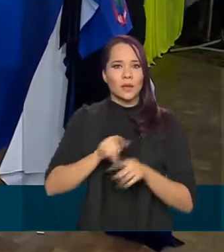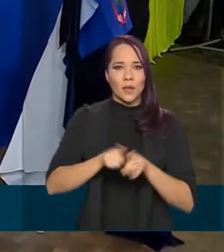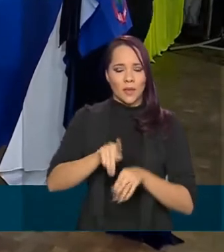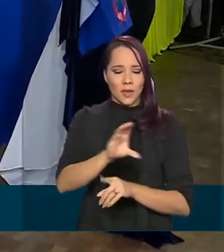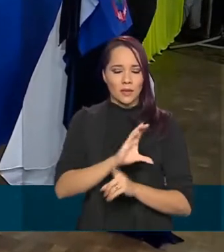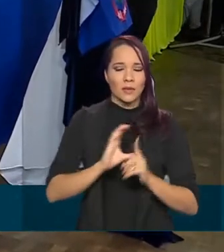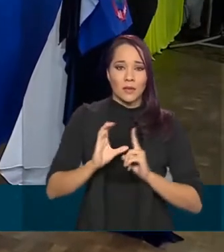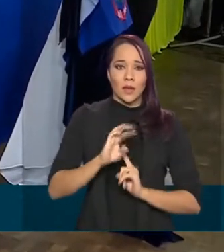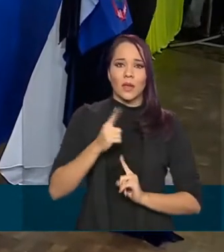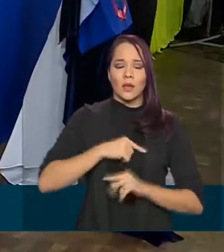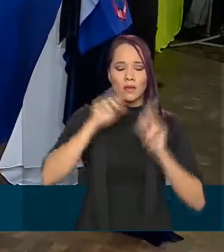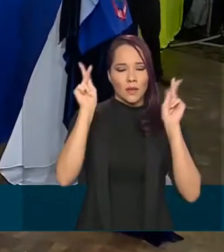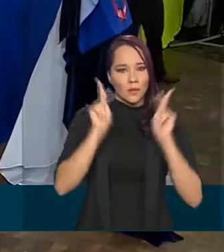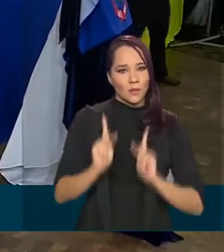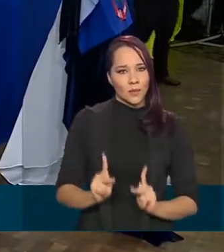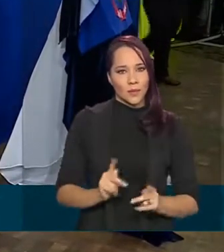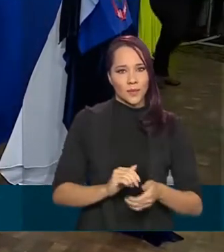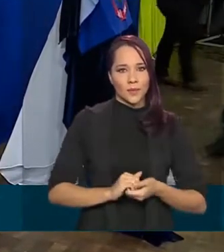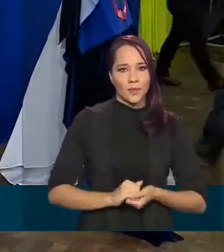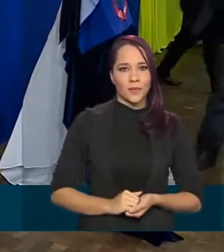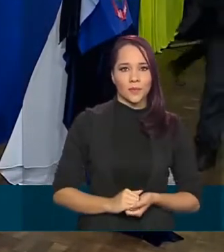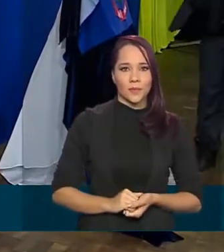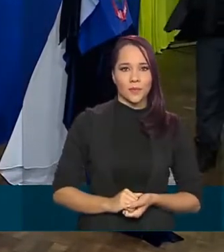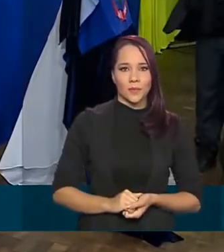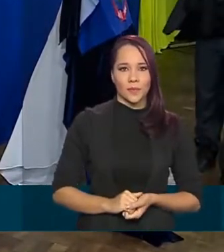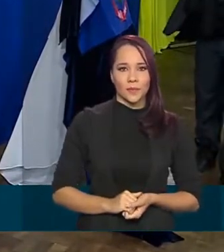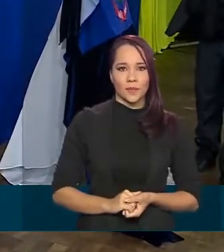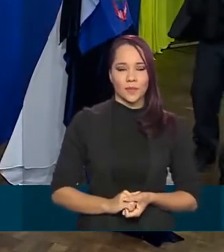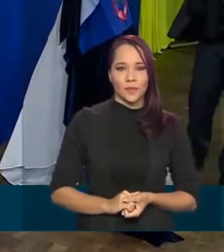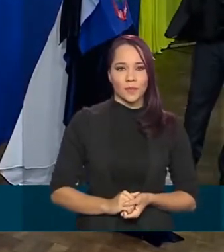civilidade e da paz.